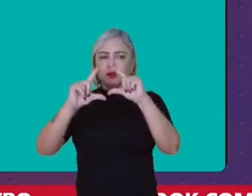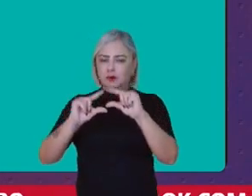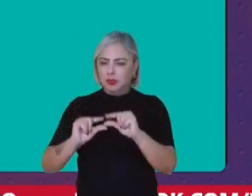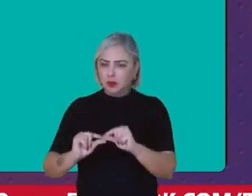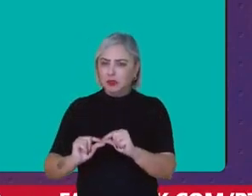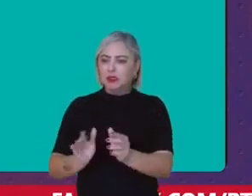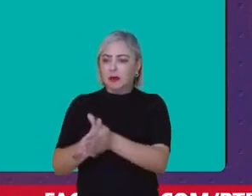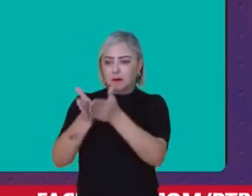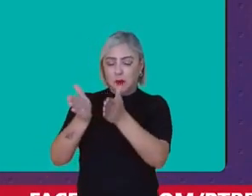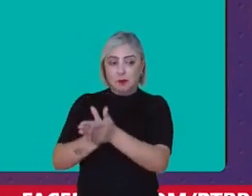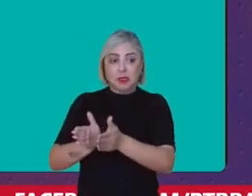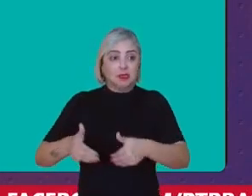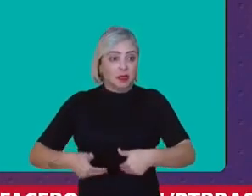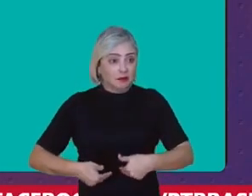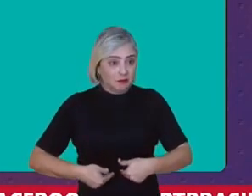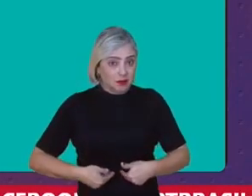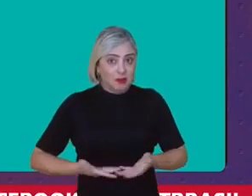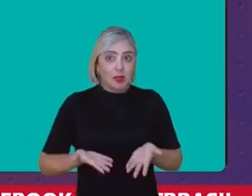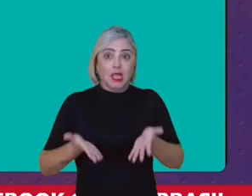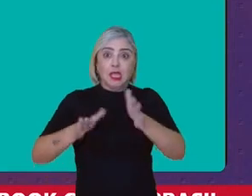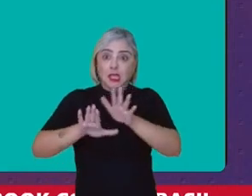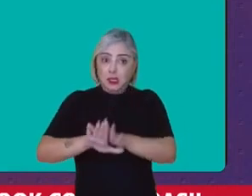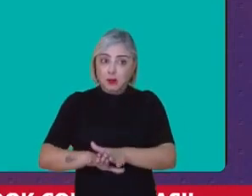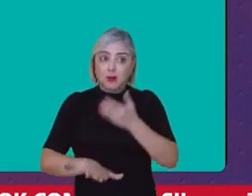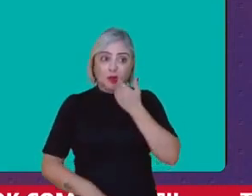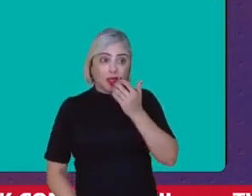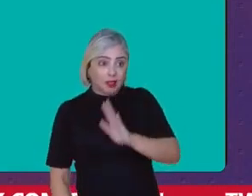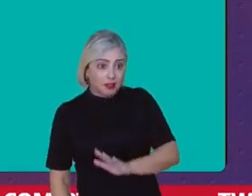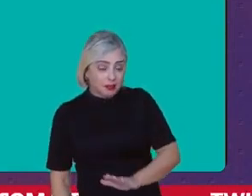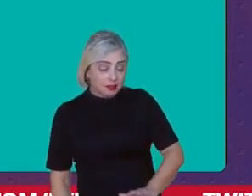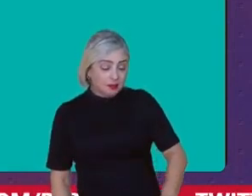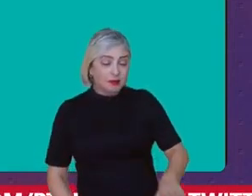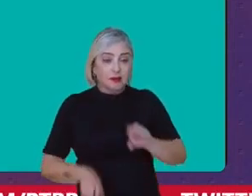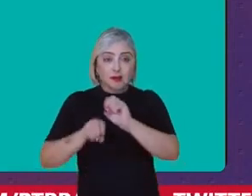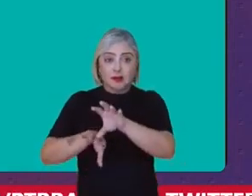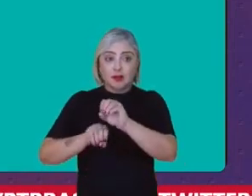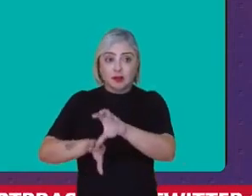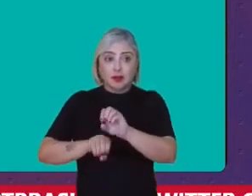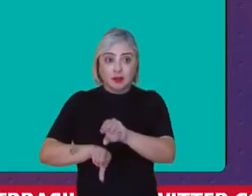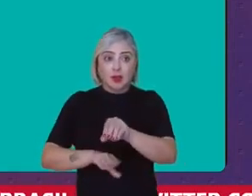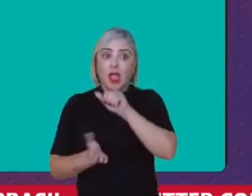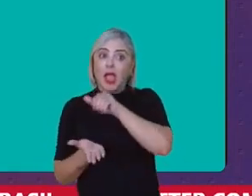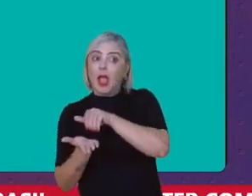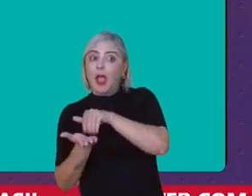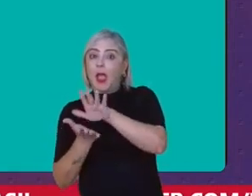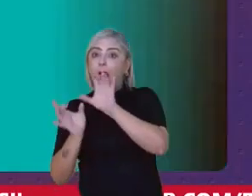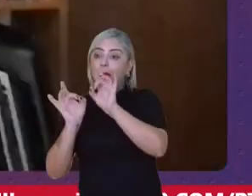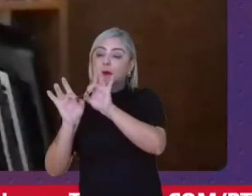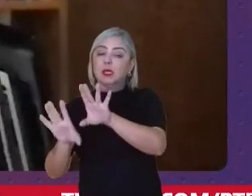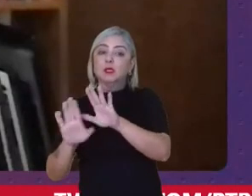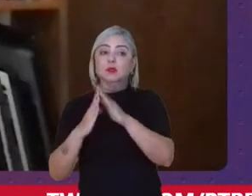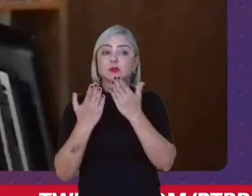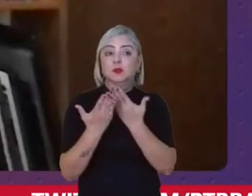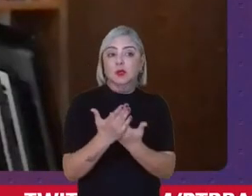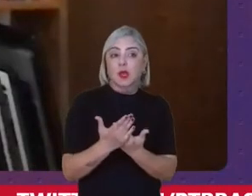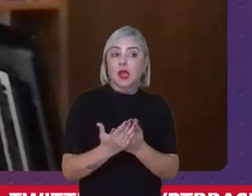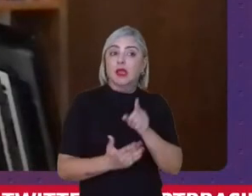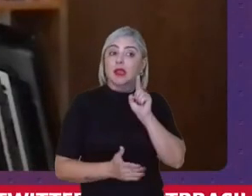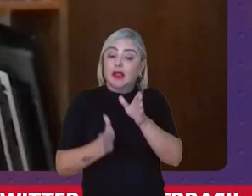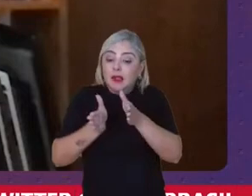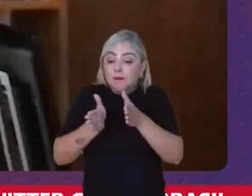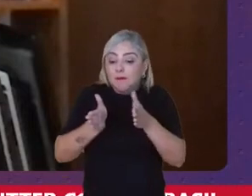e a fome, incluísse as crianças na educação e reduzisse o abandono escolar, porque